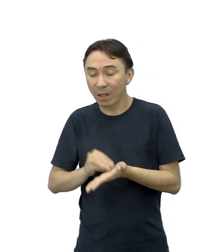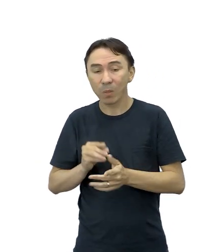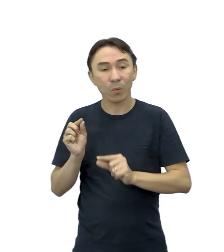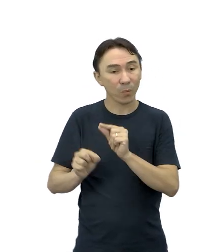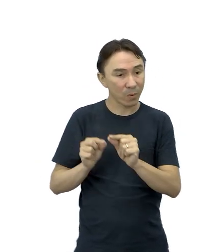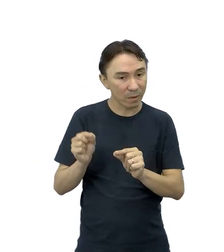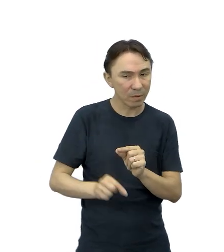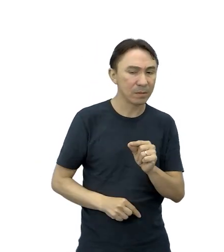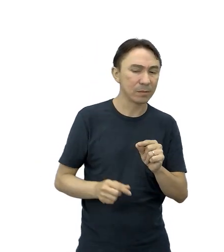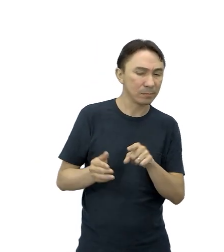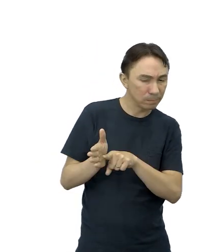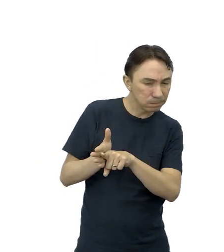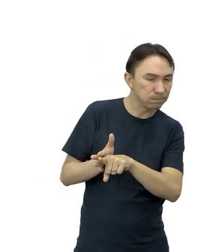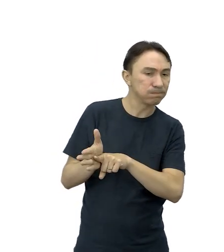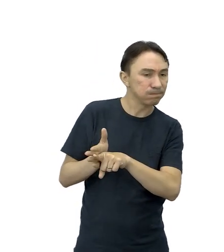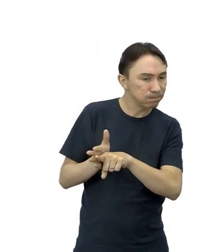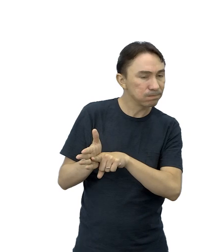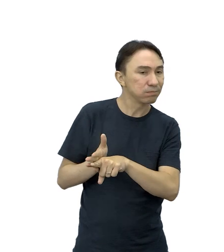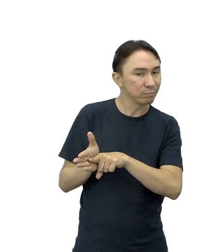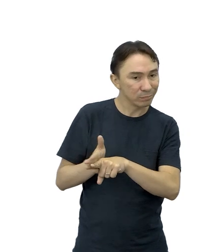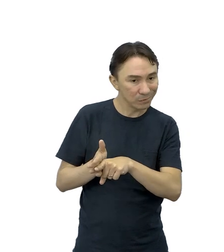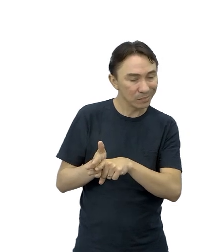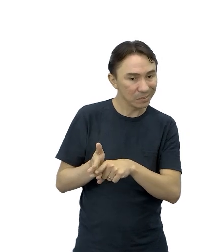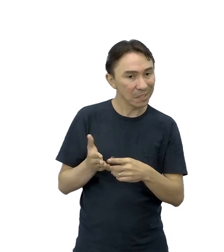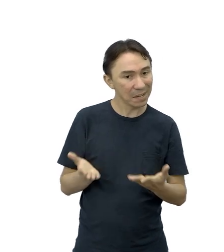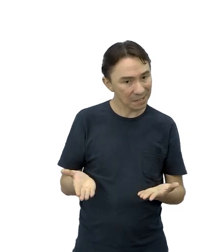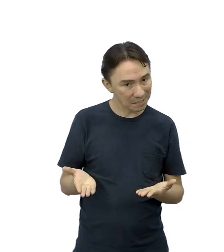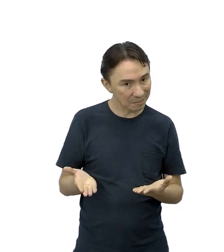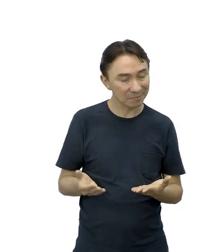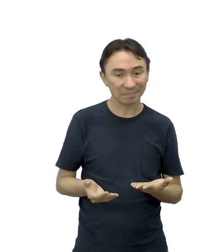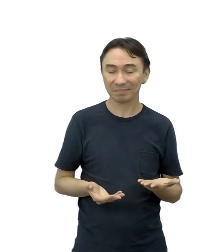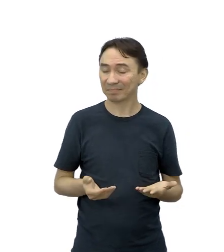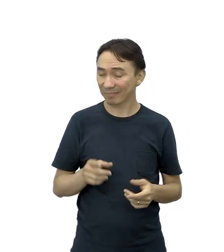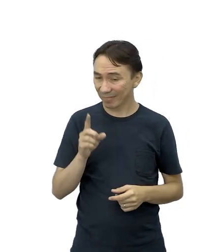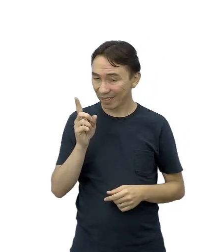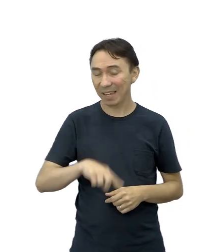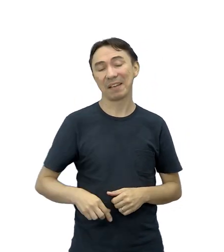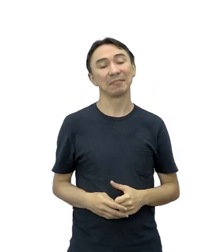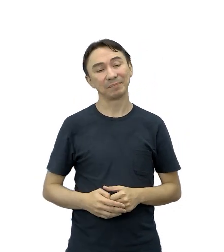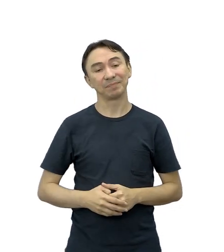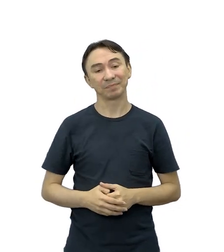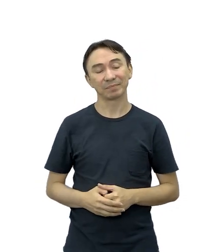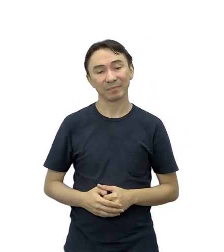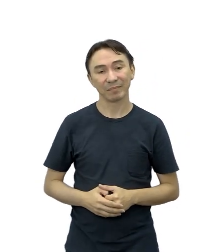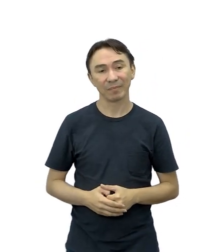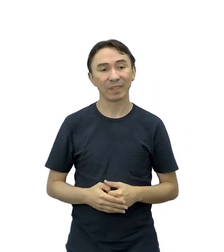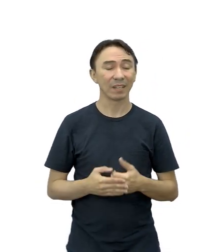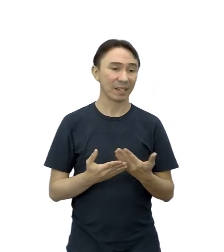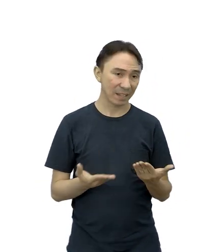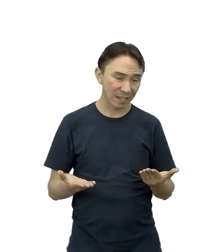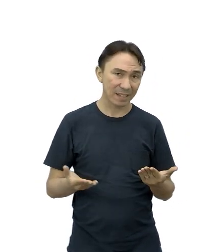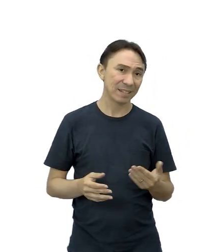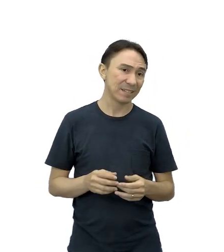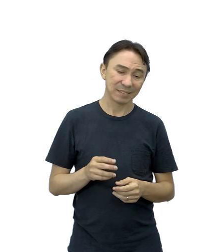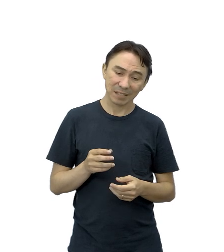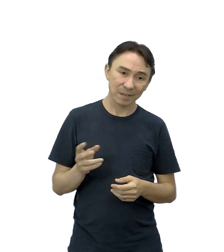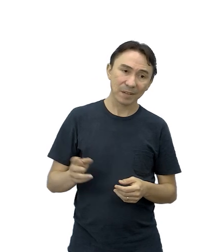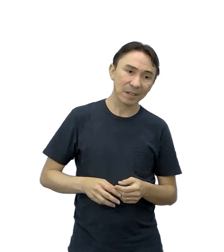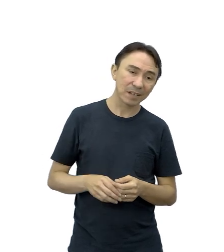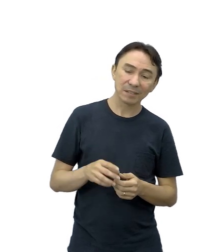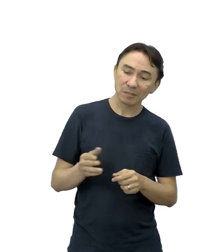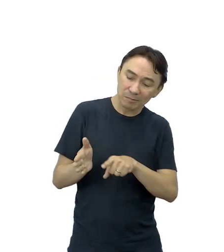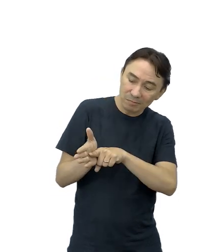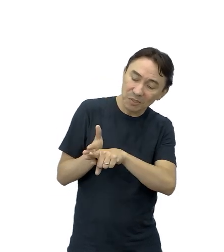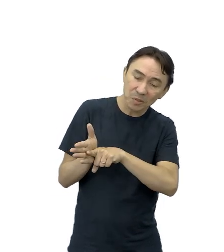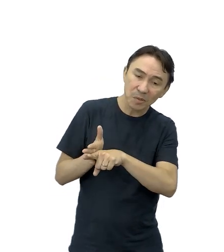dizer o que sabem sobre o assunto, né, que está sendo tratado, sobre habilidade. Ela ocorre no início de cada período letivo, por